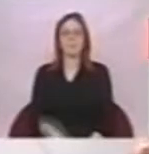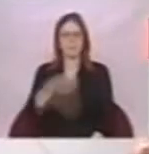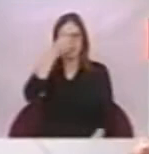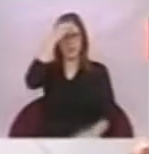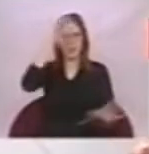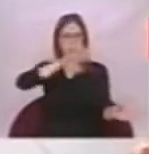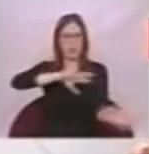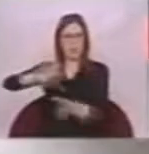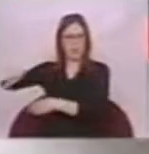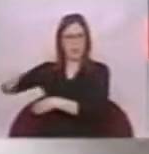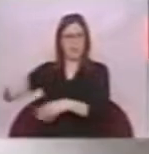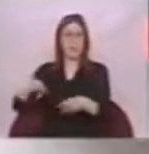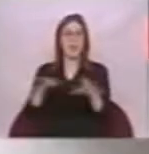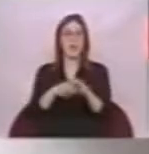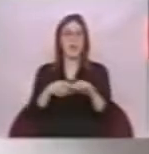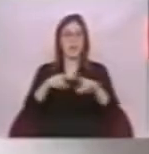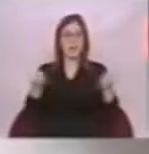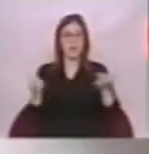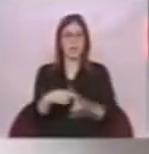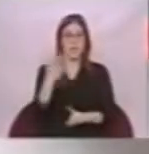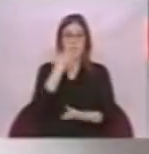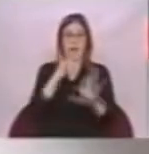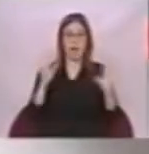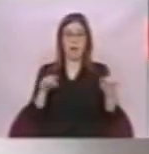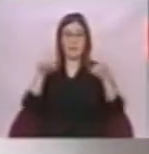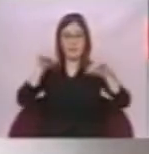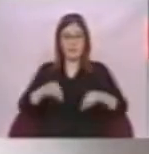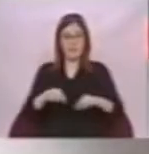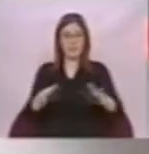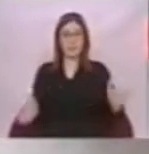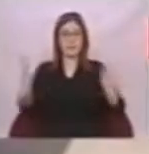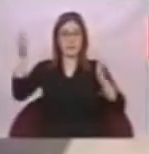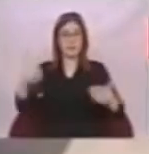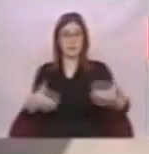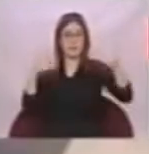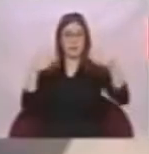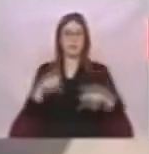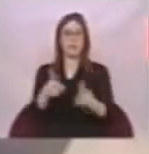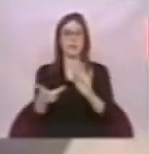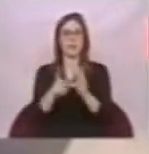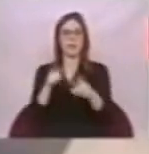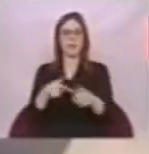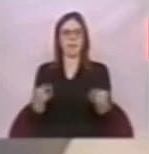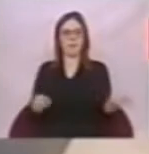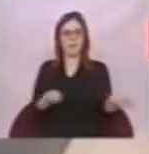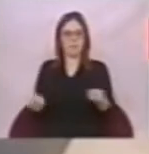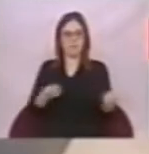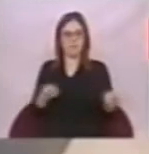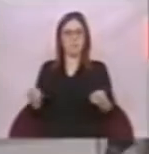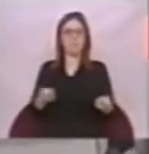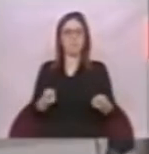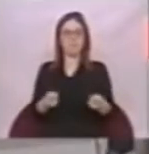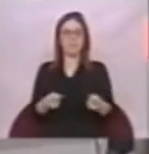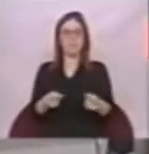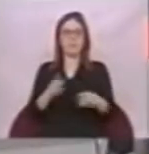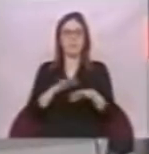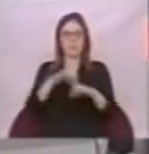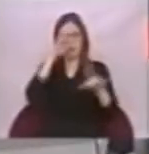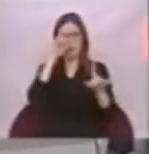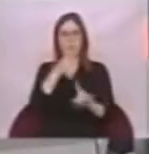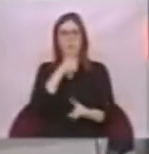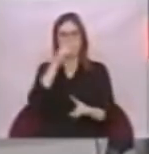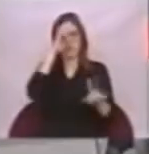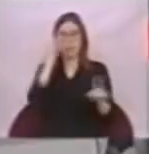Esqueça tudo o que sabe sobre uma sala de aula. Nestas quatro paredes, é a tecnologia a comandar a dança, sob a batuta do